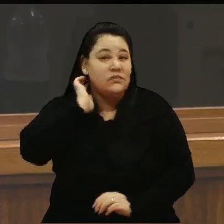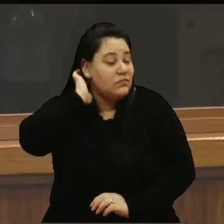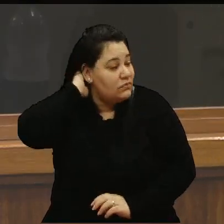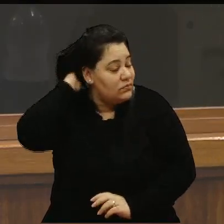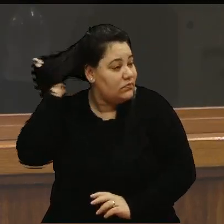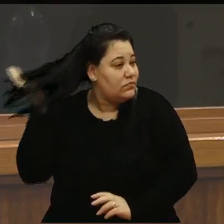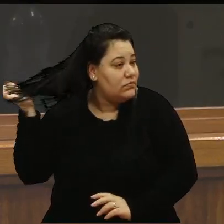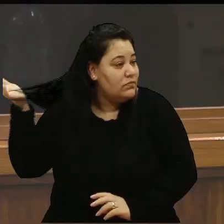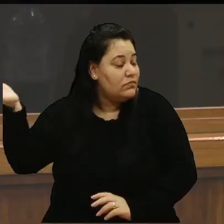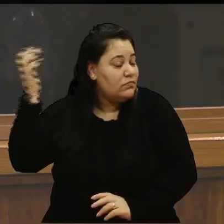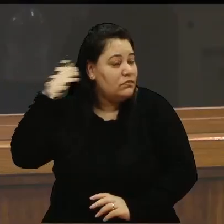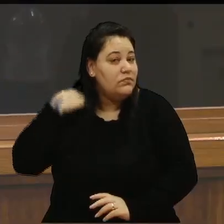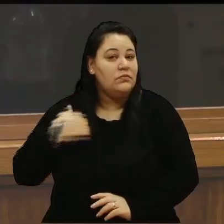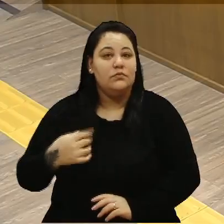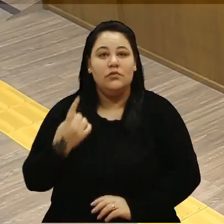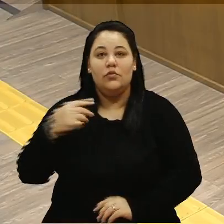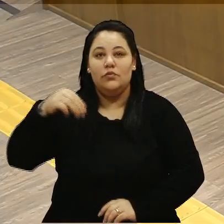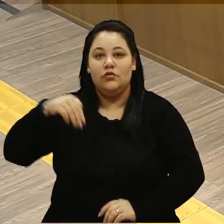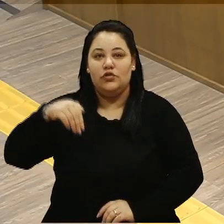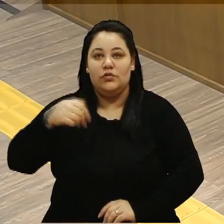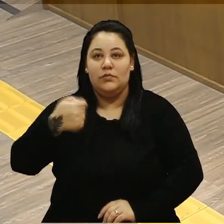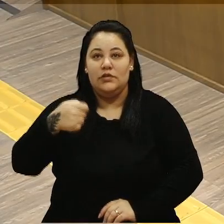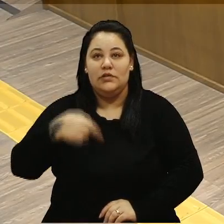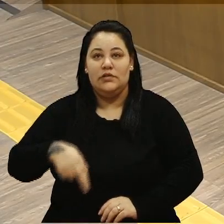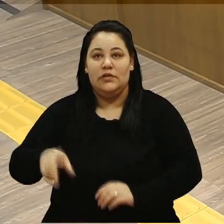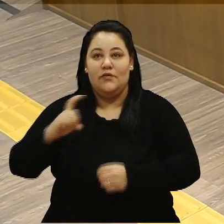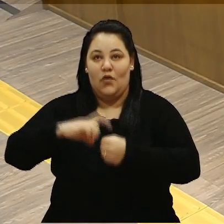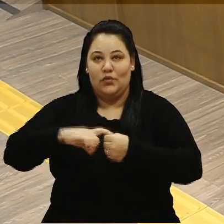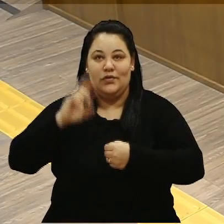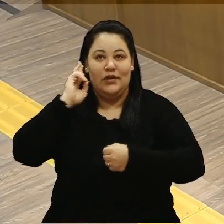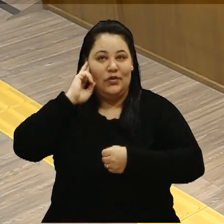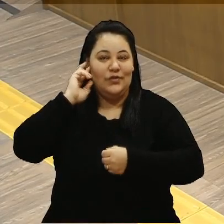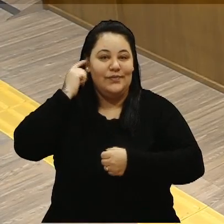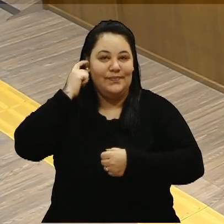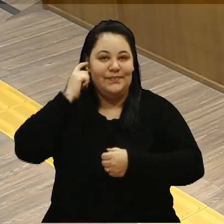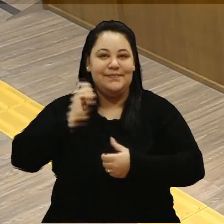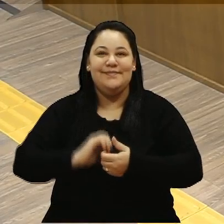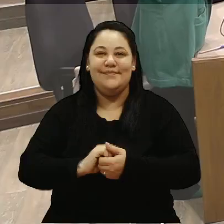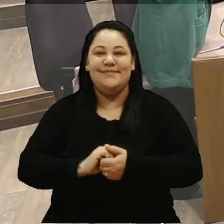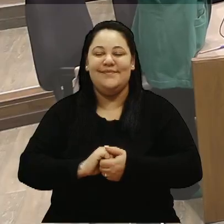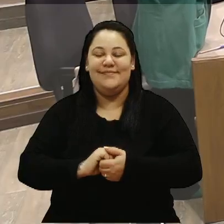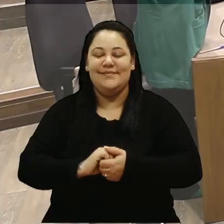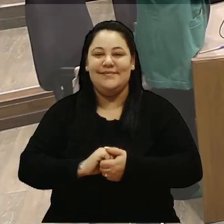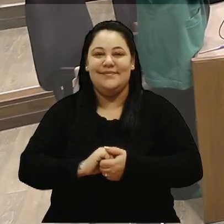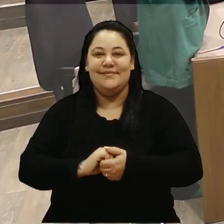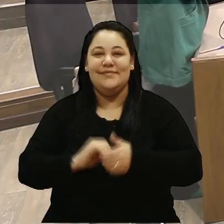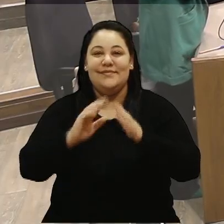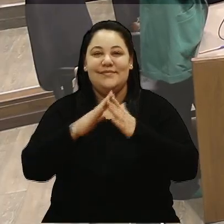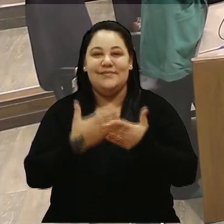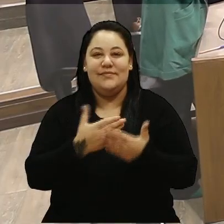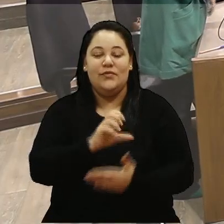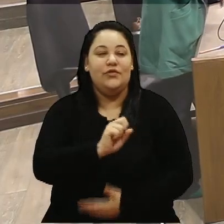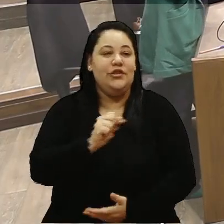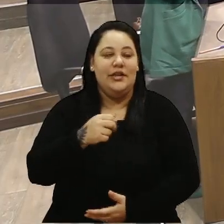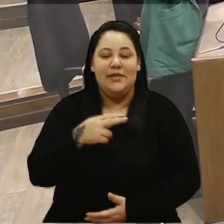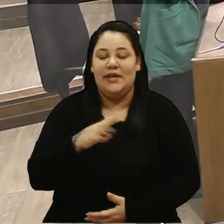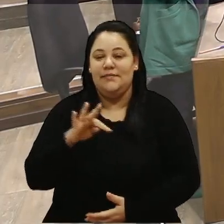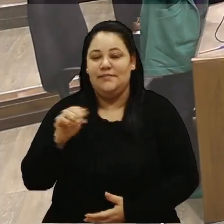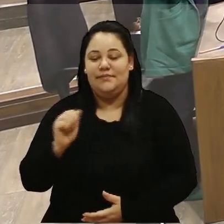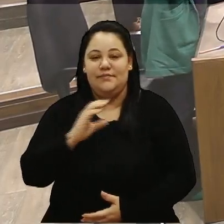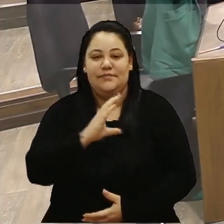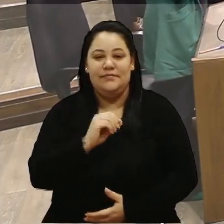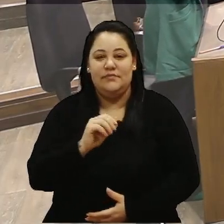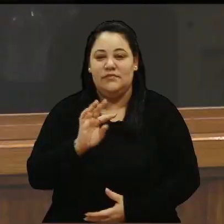vereadora, segurando seu tempo. Alô, por favor, vereador. Segue. A Escola Santa Corona, né, nós tivemos a oportunidade de